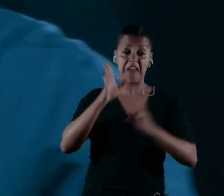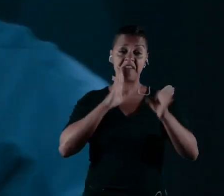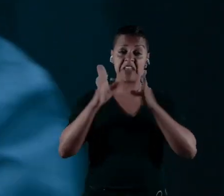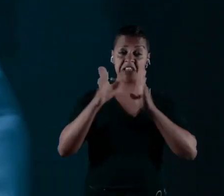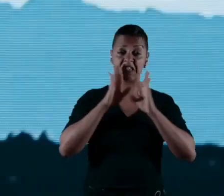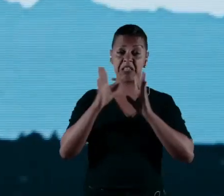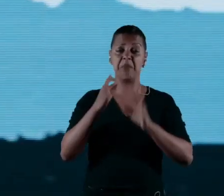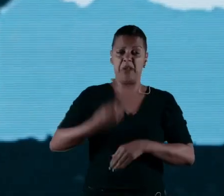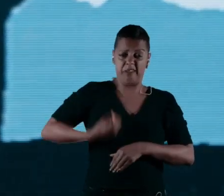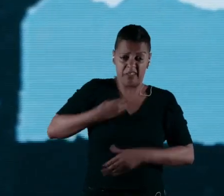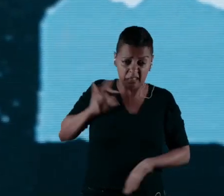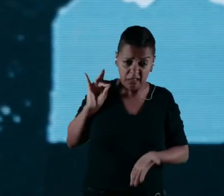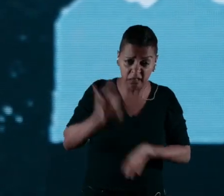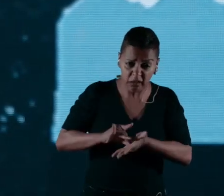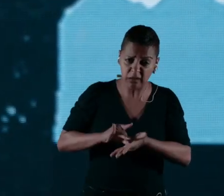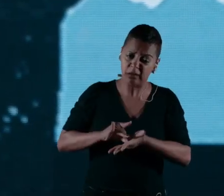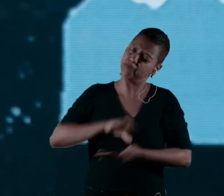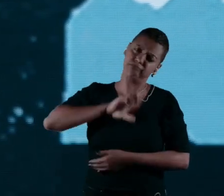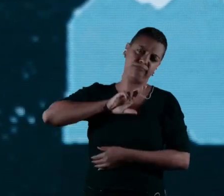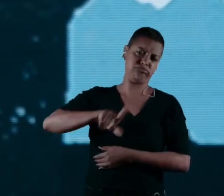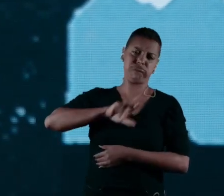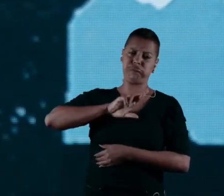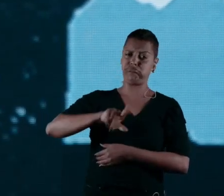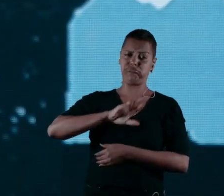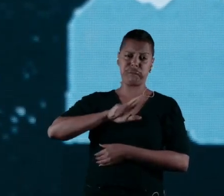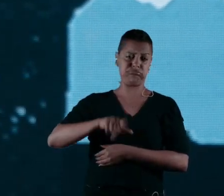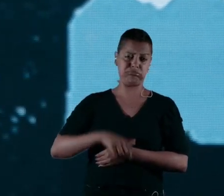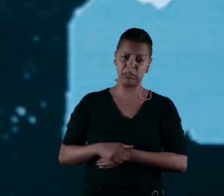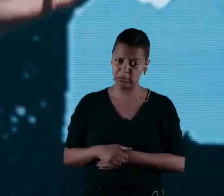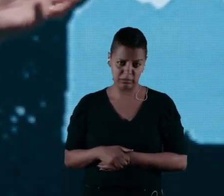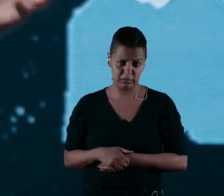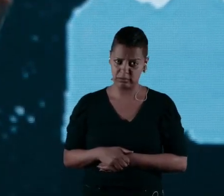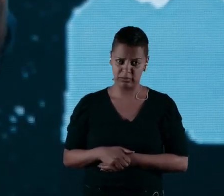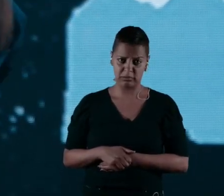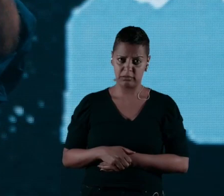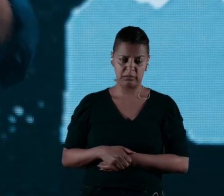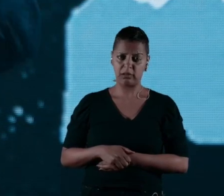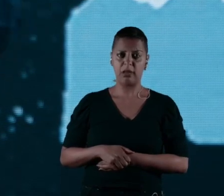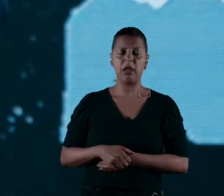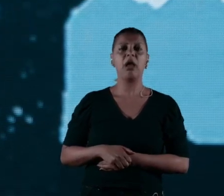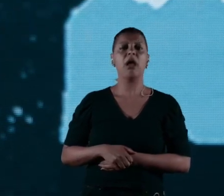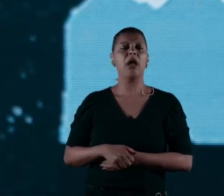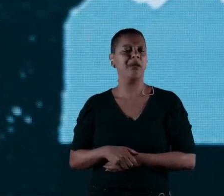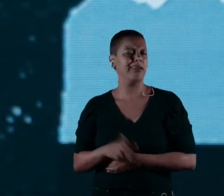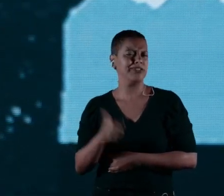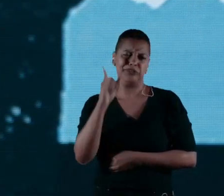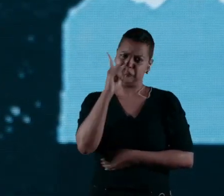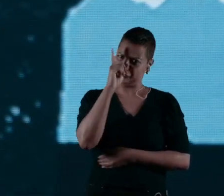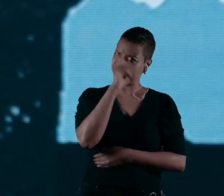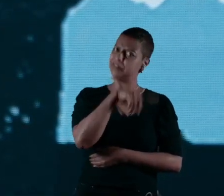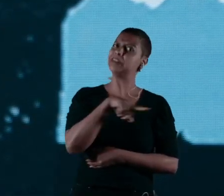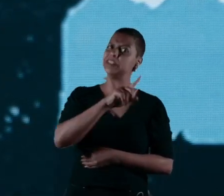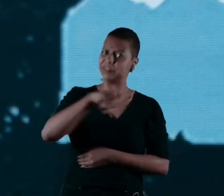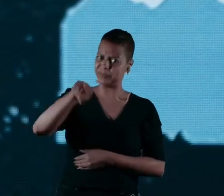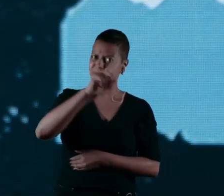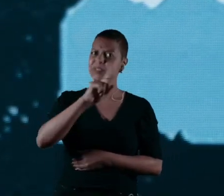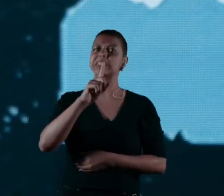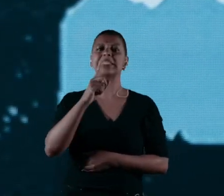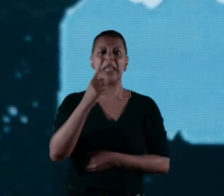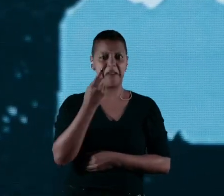em qualquer mídia social. É muito difícil você ver alguém se mostrando como realmente